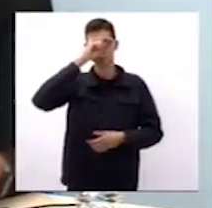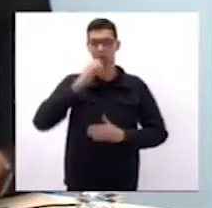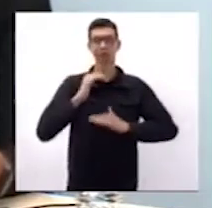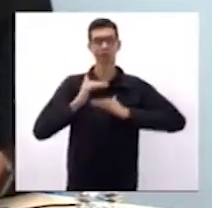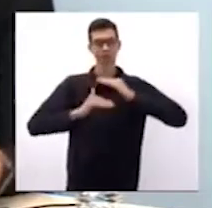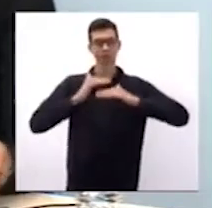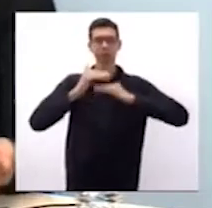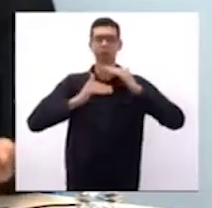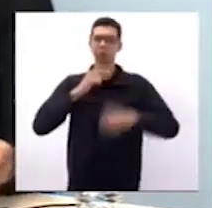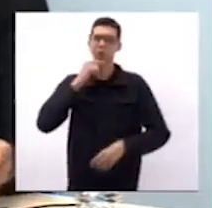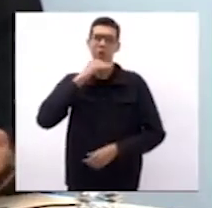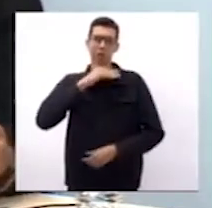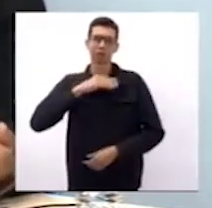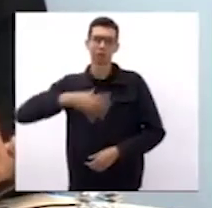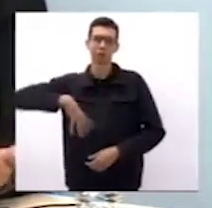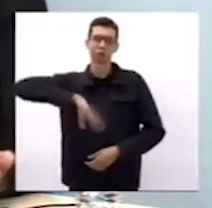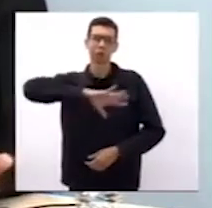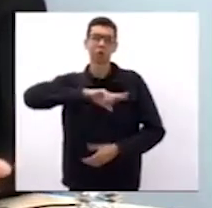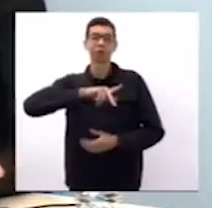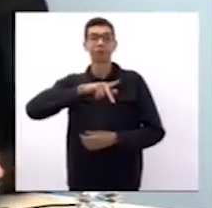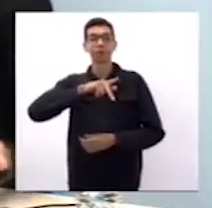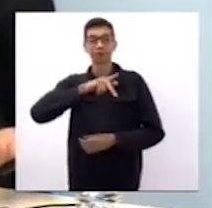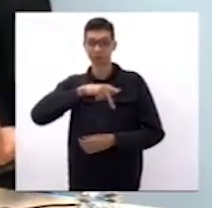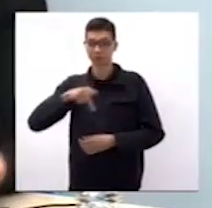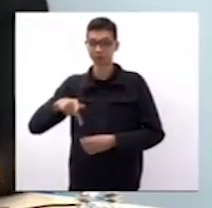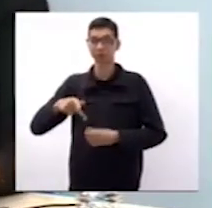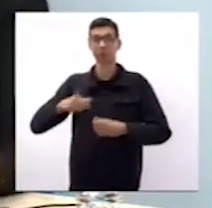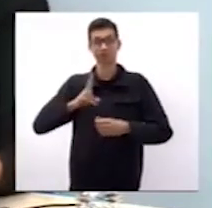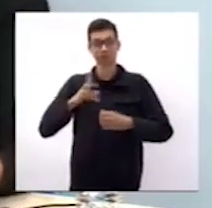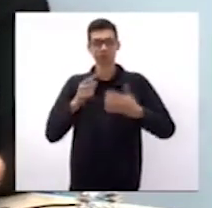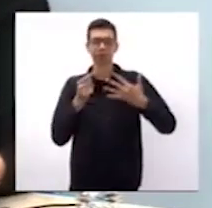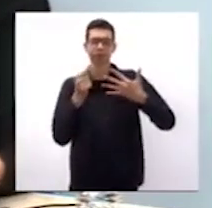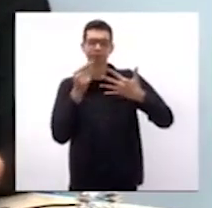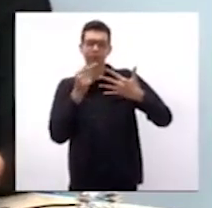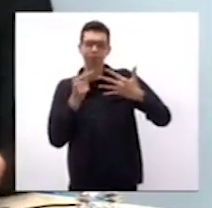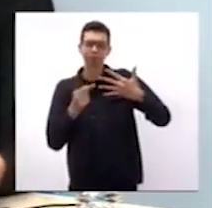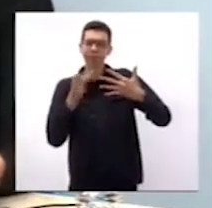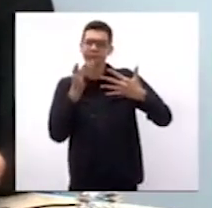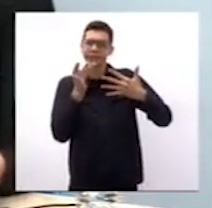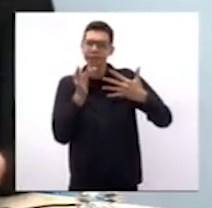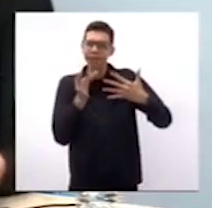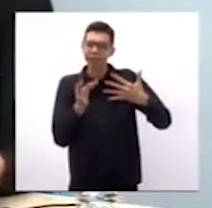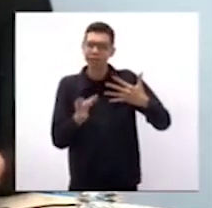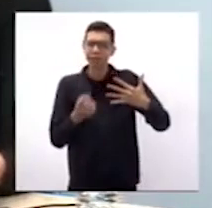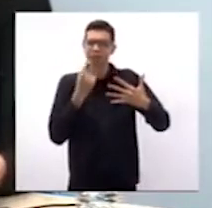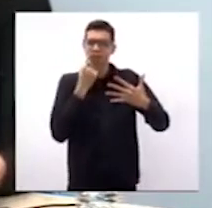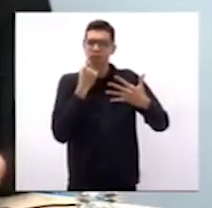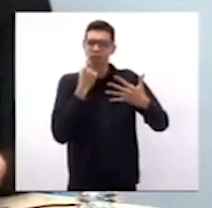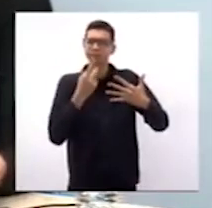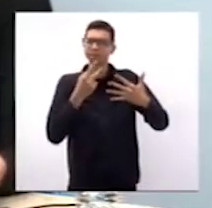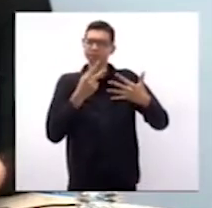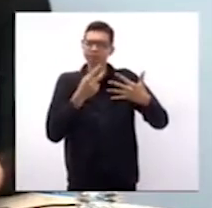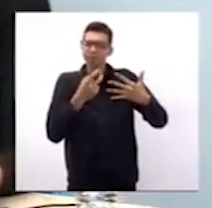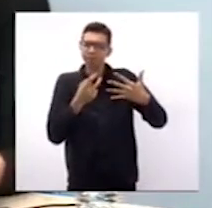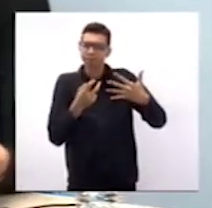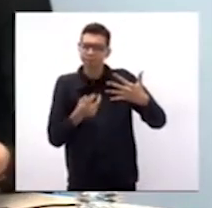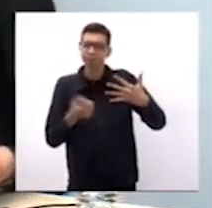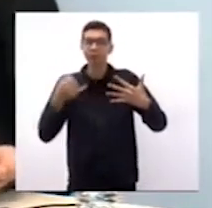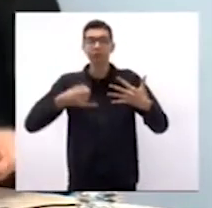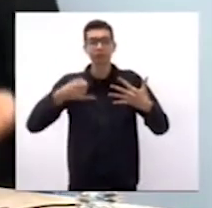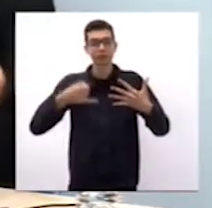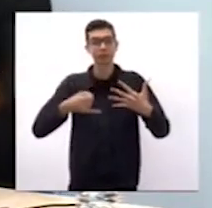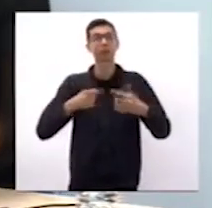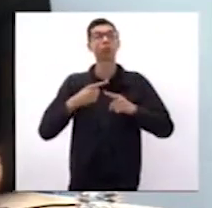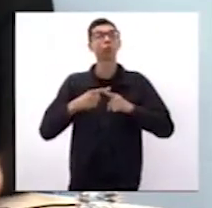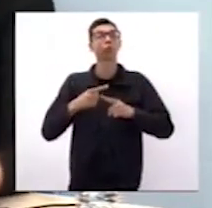Claro, nós, professores, estaremos pautando todo este processo? Sim, a partir das atividades que nós vamos propor, a partir